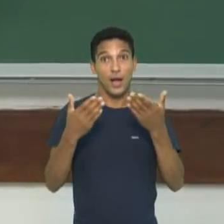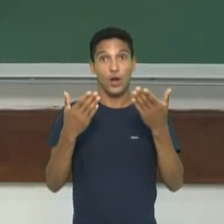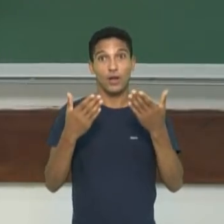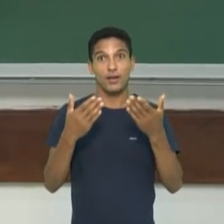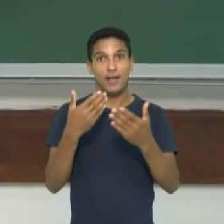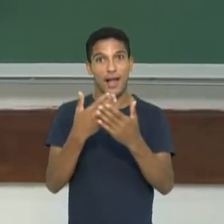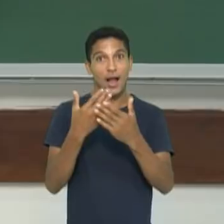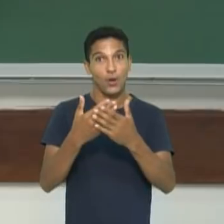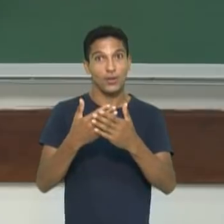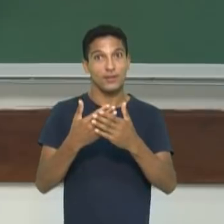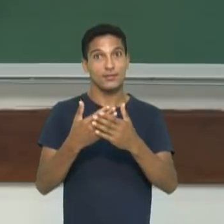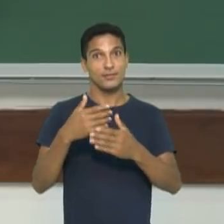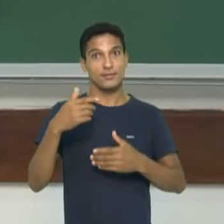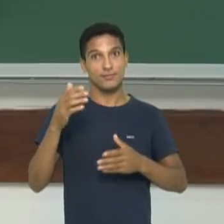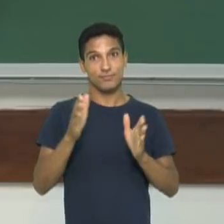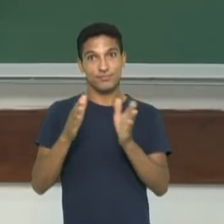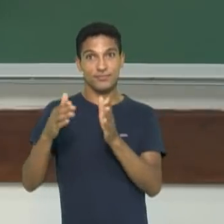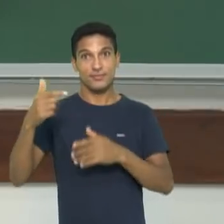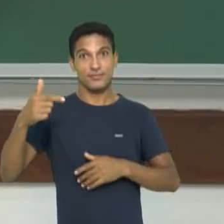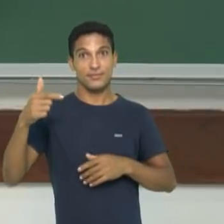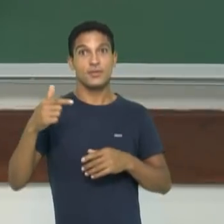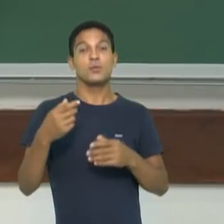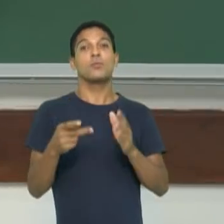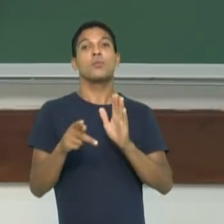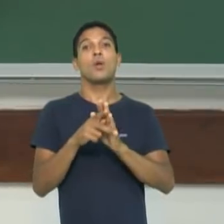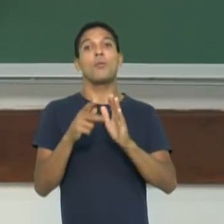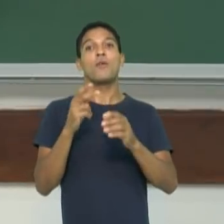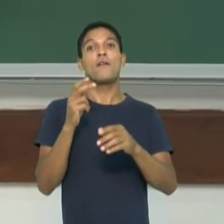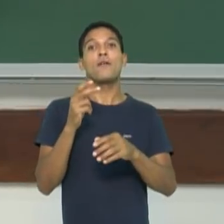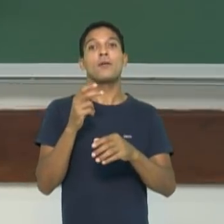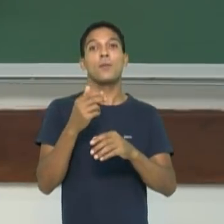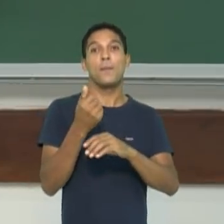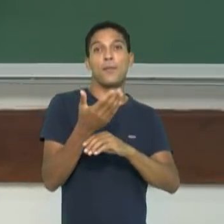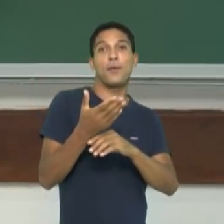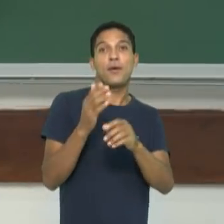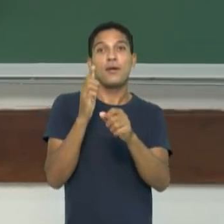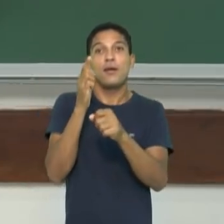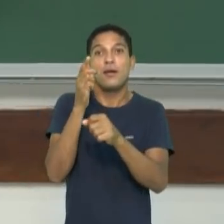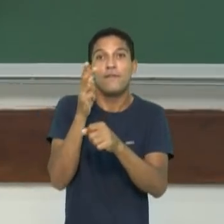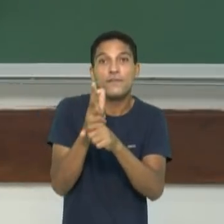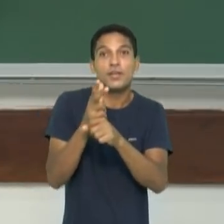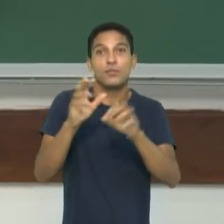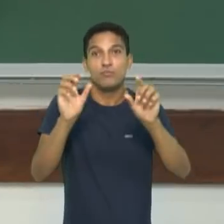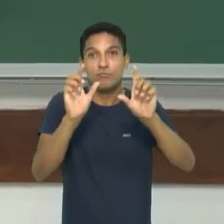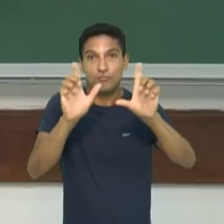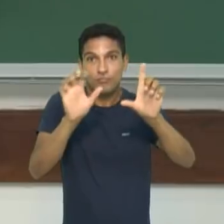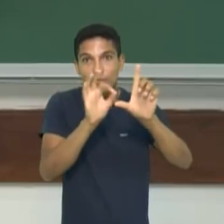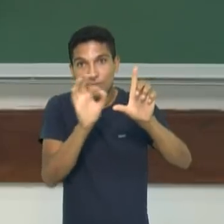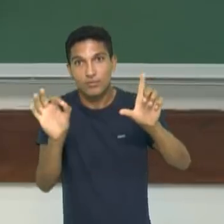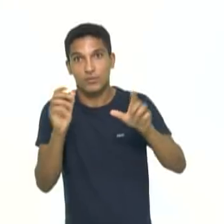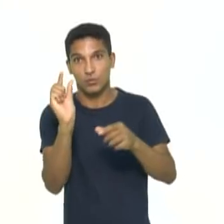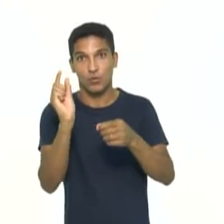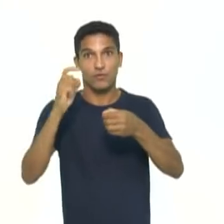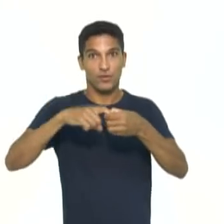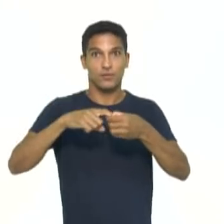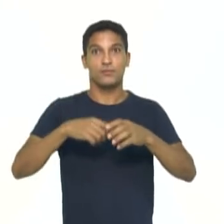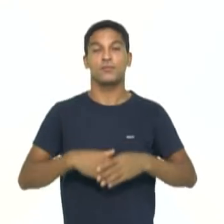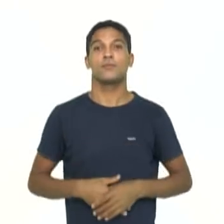externa. Vamos lá, a professora tem uma surpresa bem bacana para vocês. Eu volto já.